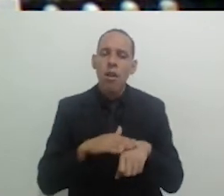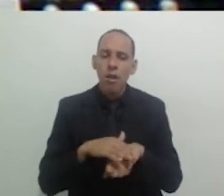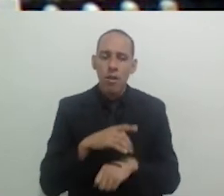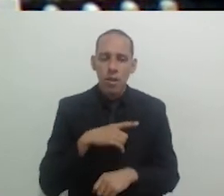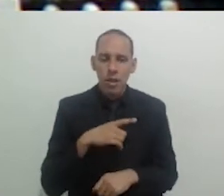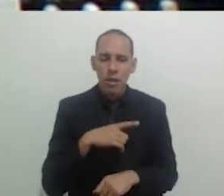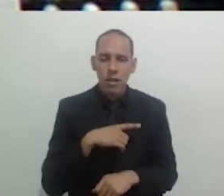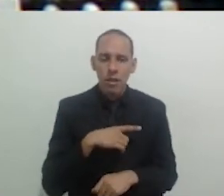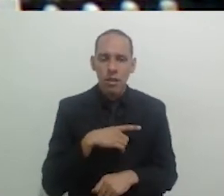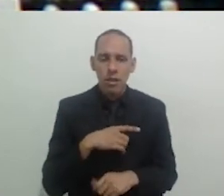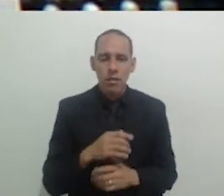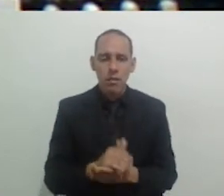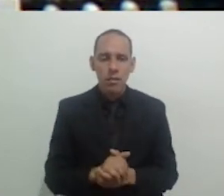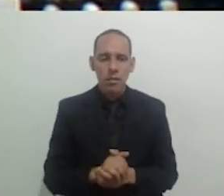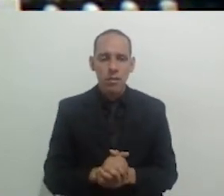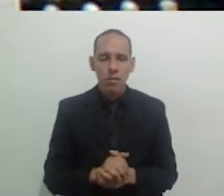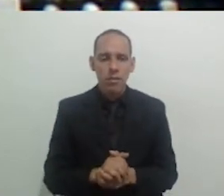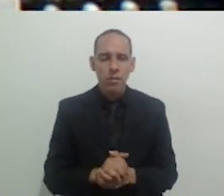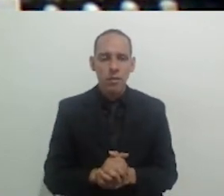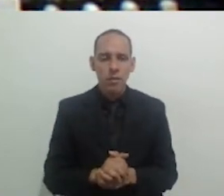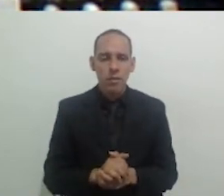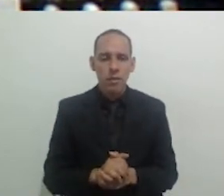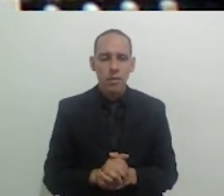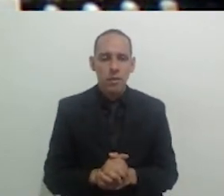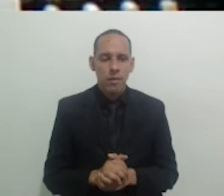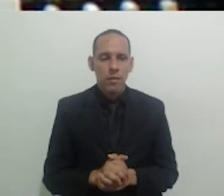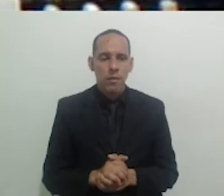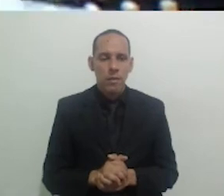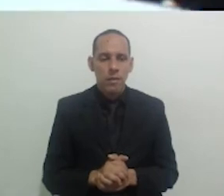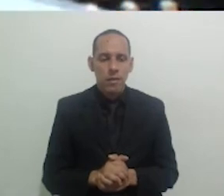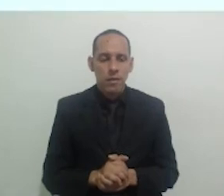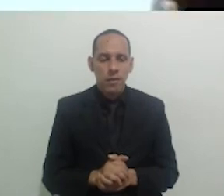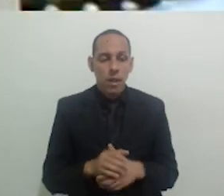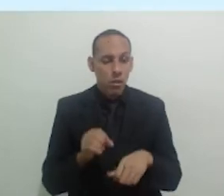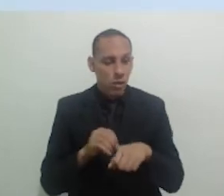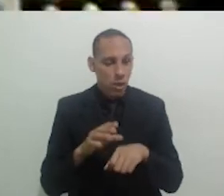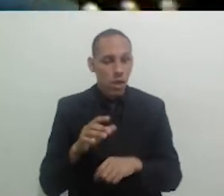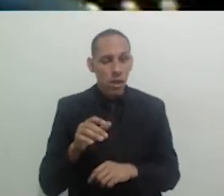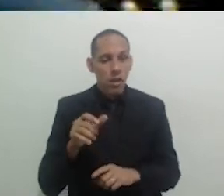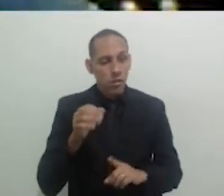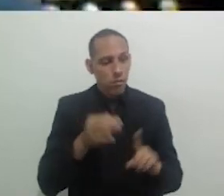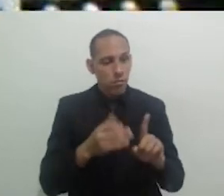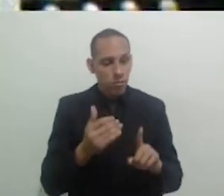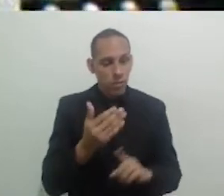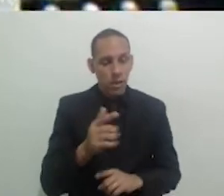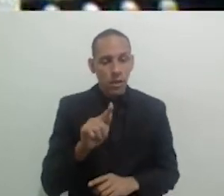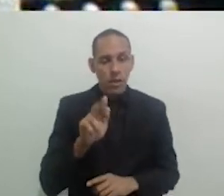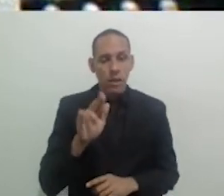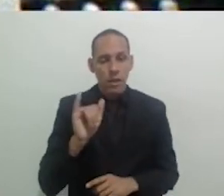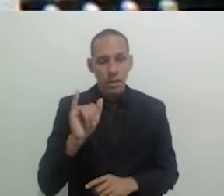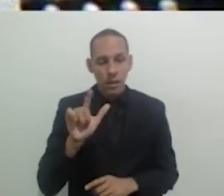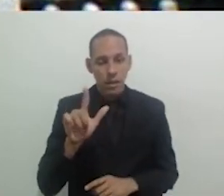mesa, vamos dar essas sugestões de desembargador de Lermando. Ok?